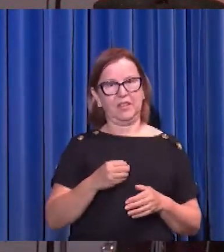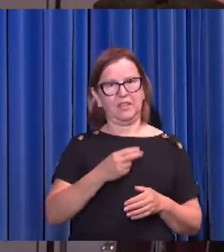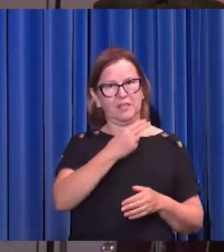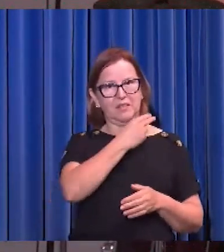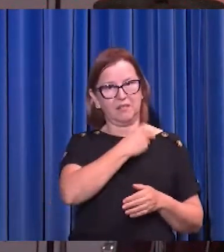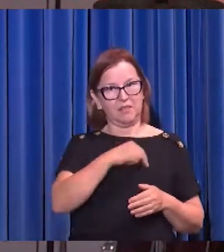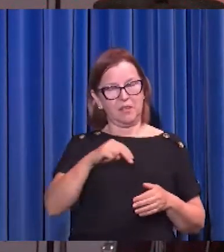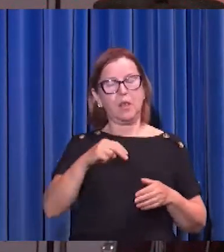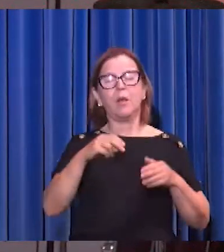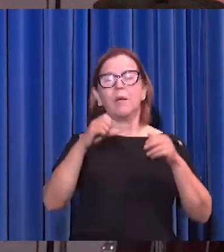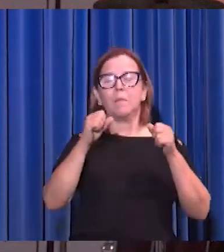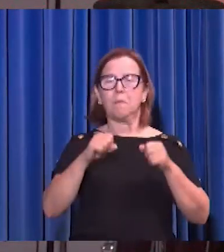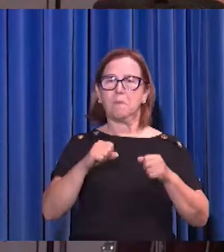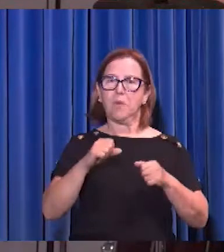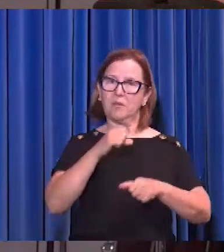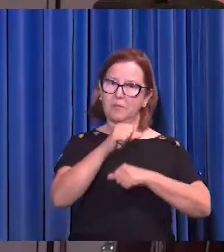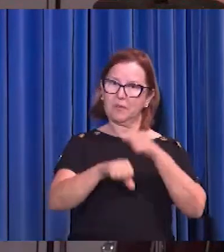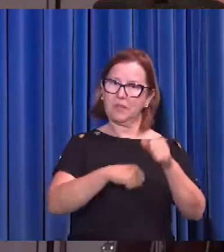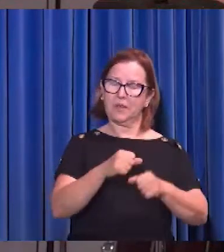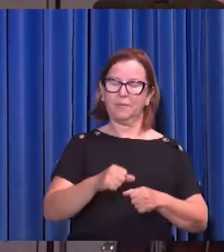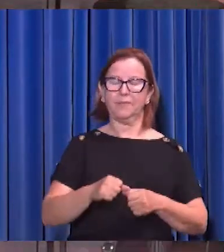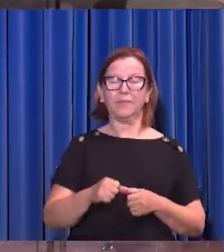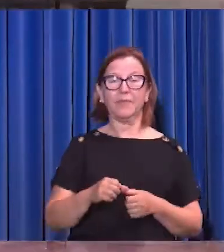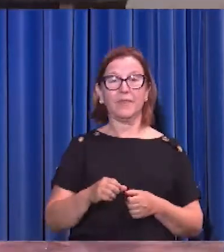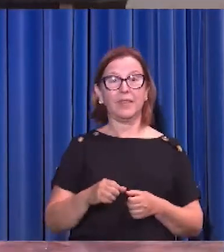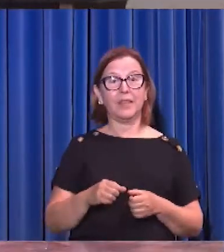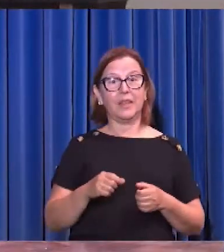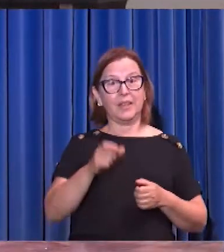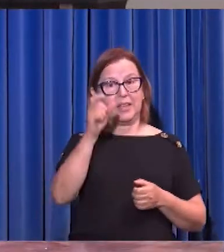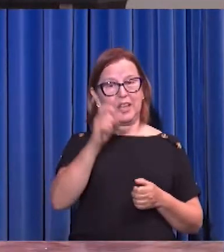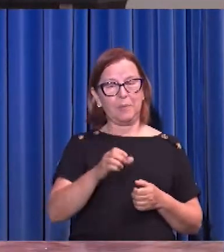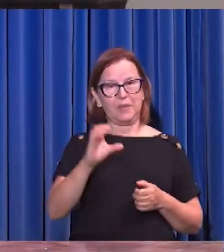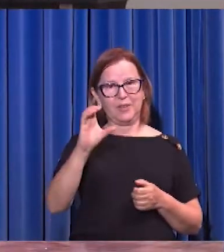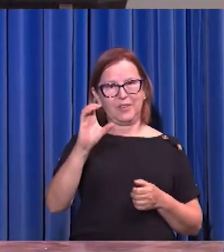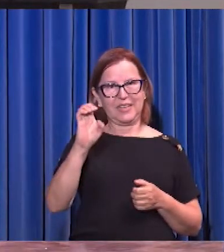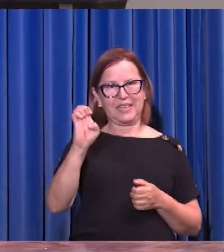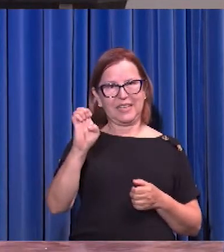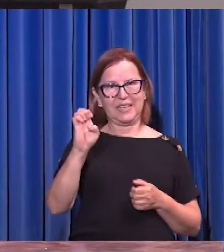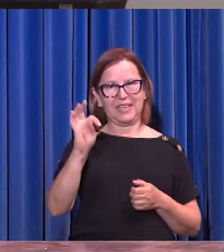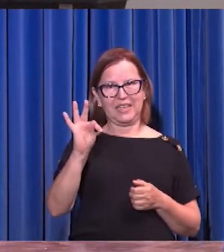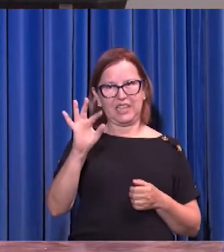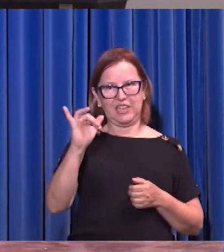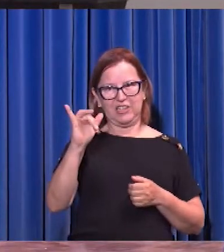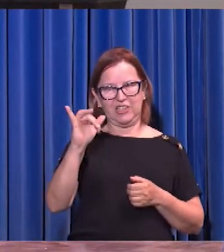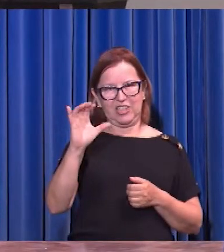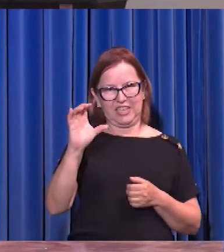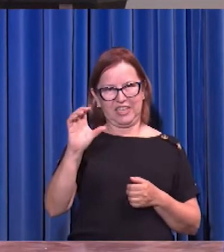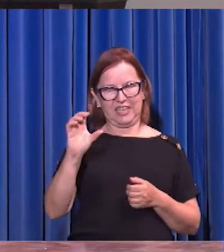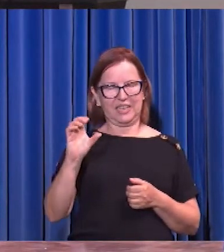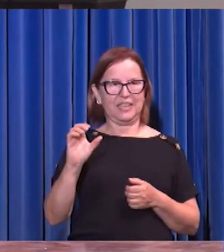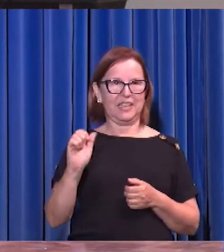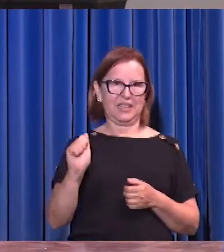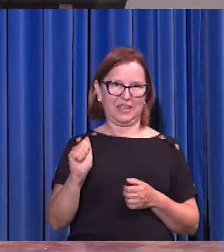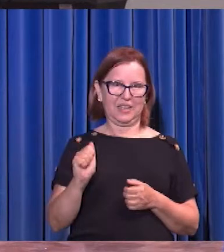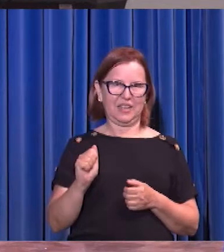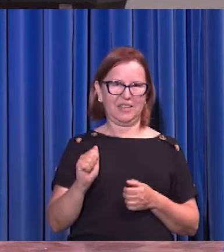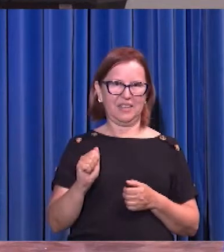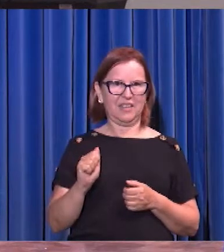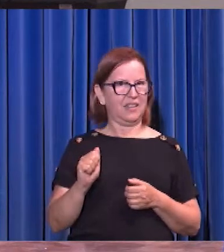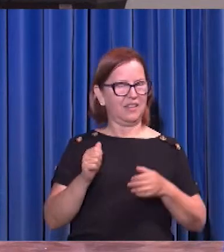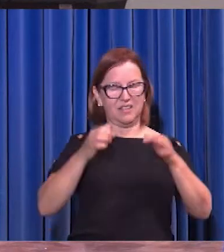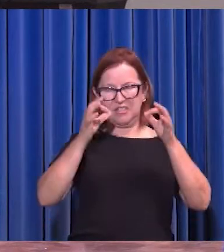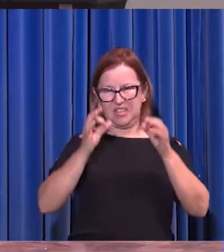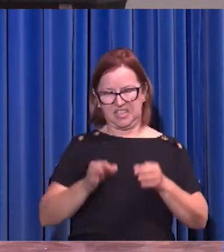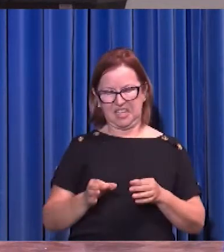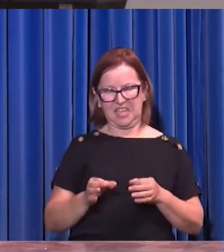mudada. O cético desonesto é aquela pessoa com quem você conversa e ela também tem certas dúvidas